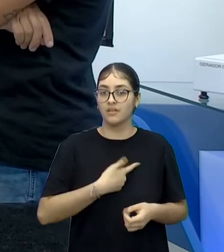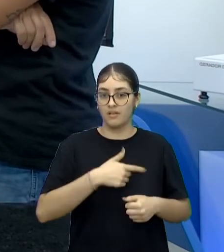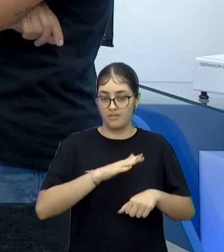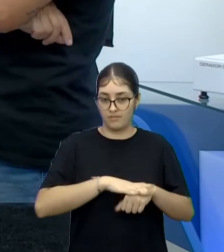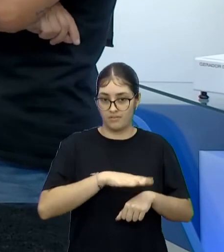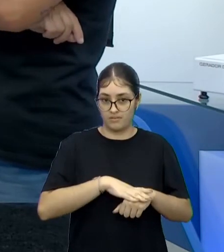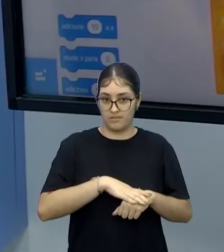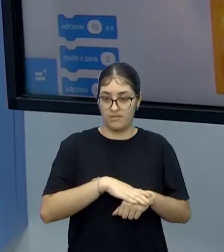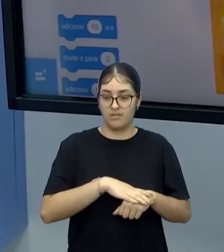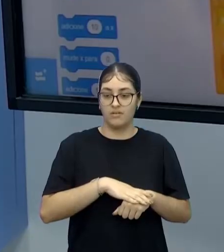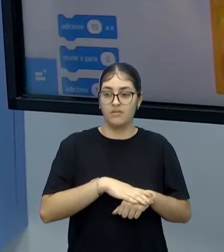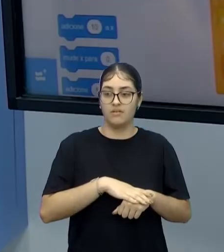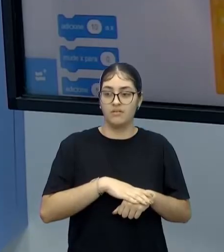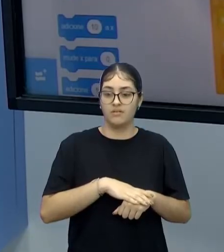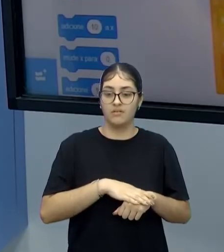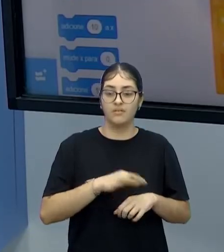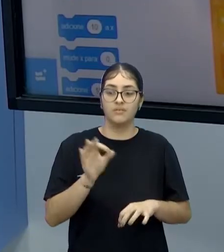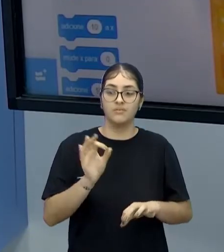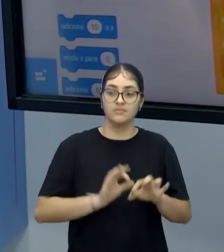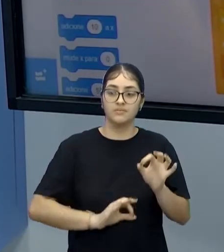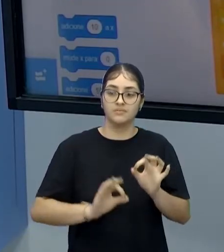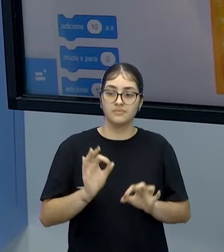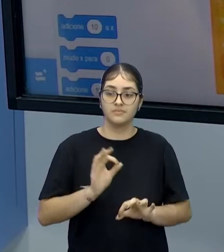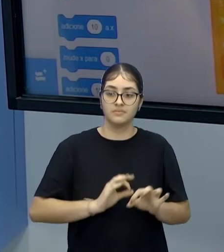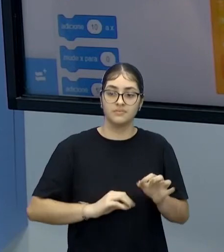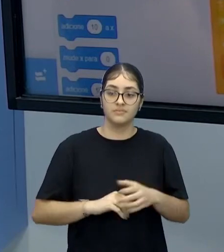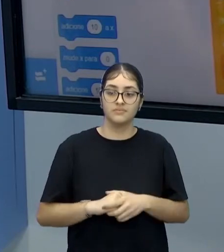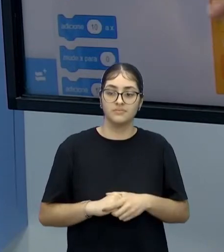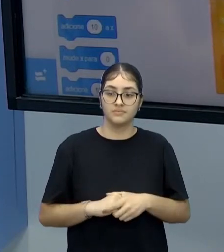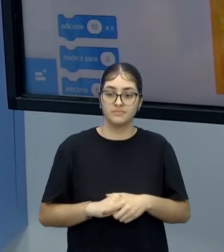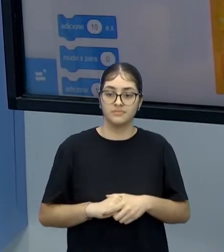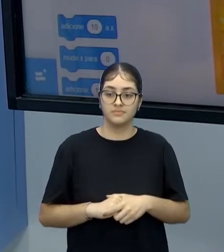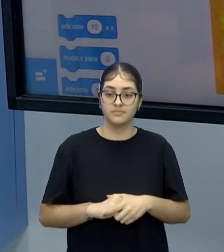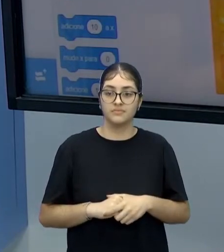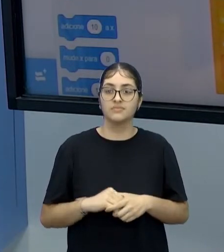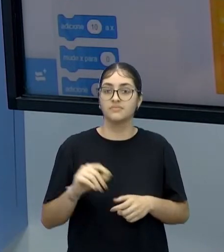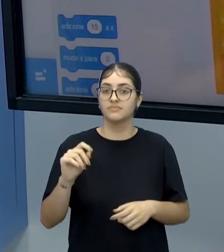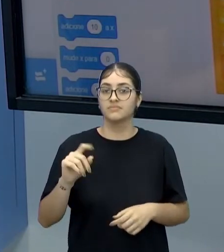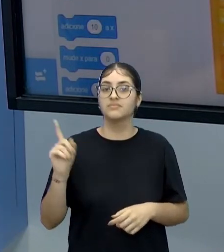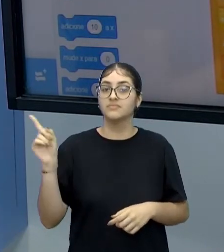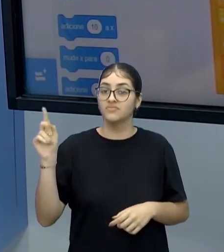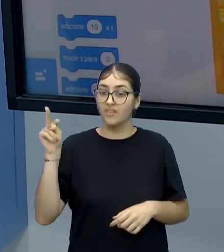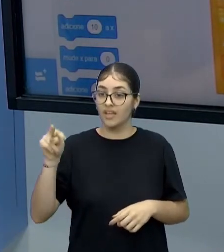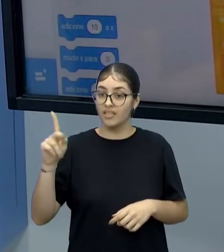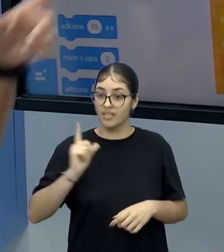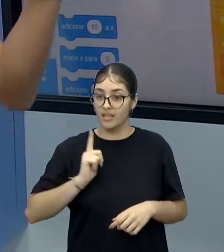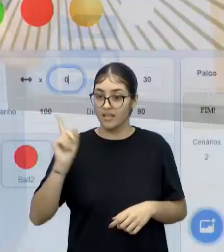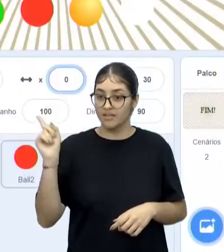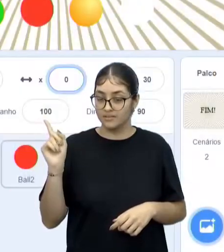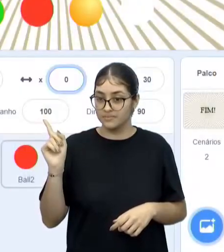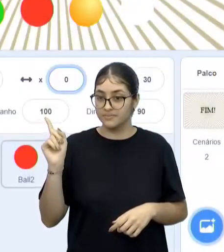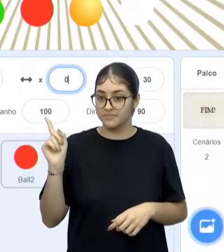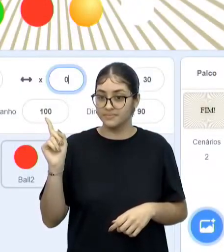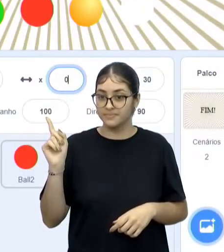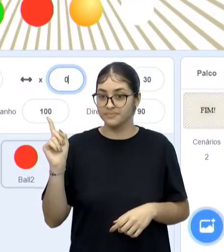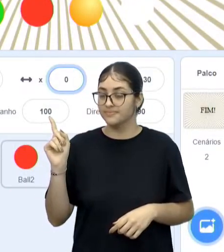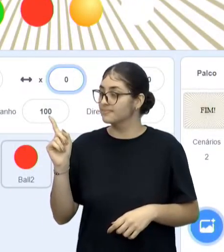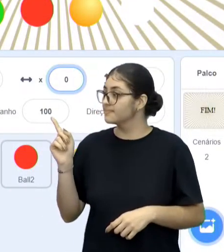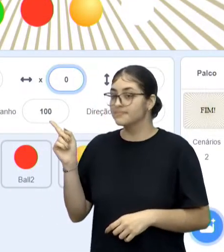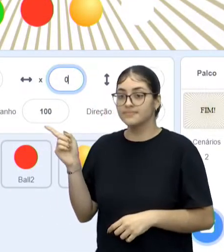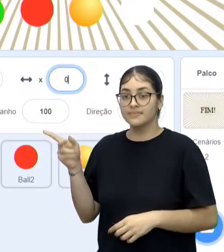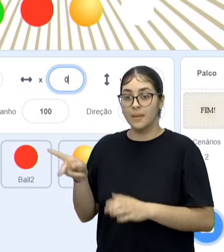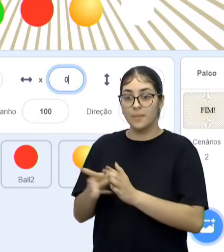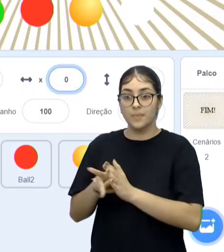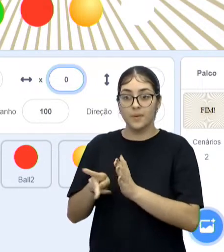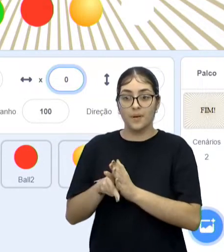vai colocando os comandos, encaixando um no outro. Ó, o pessoal tá olhando aqui na tela, né? Olha só. Olha aqui na tela. Aqui na